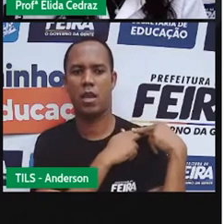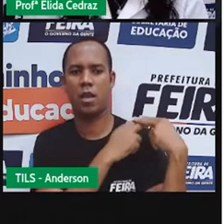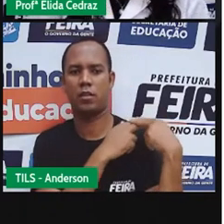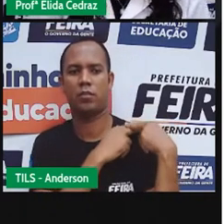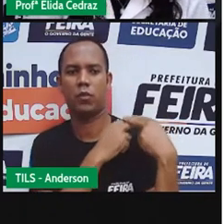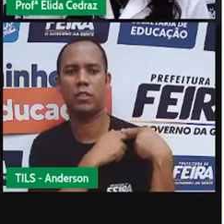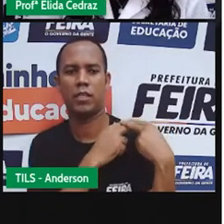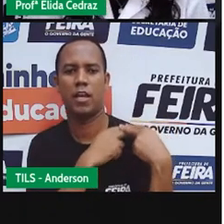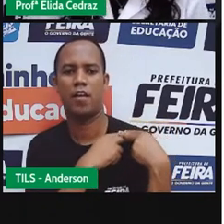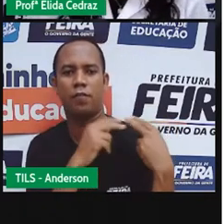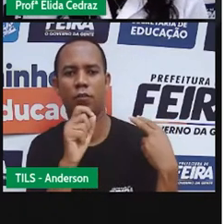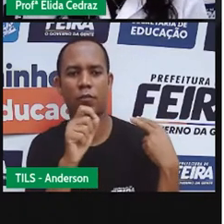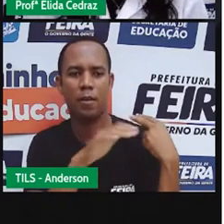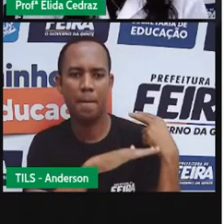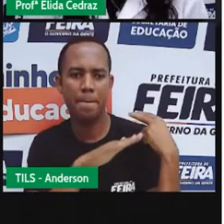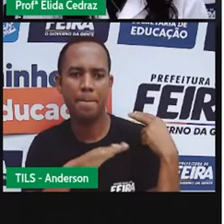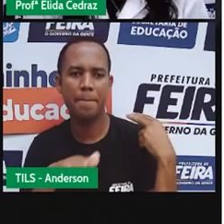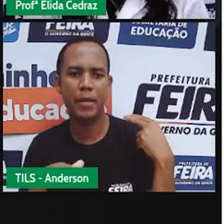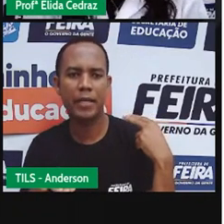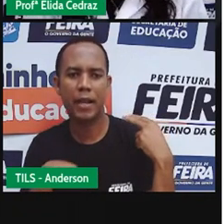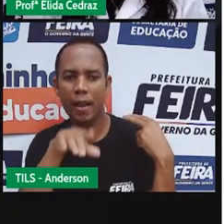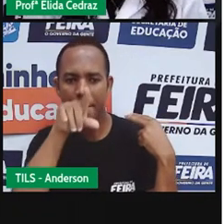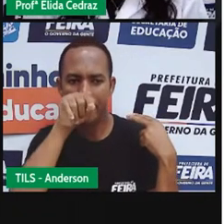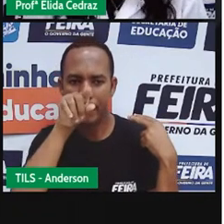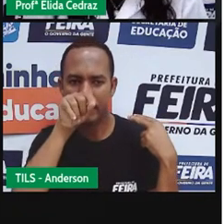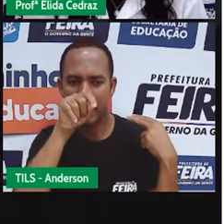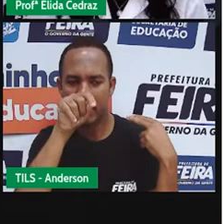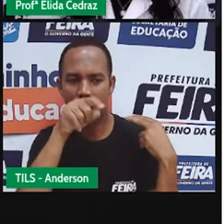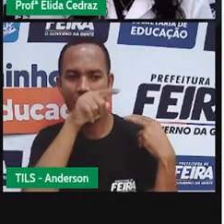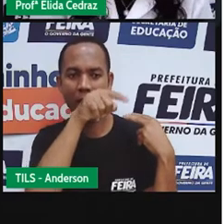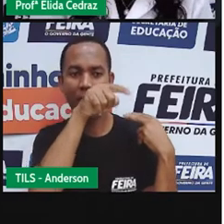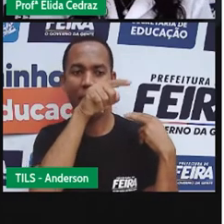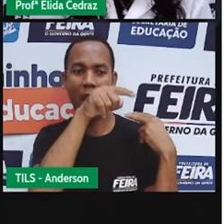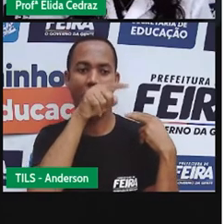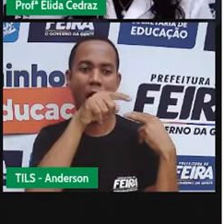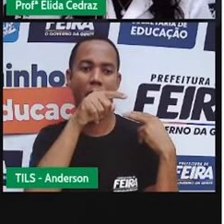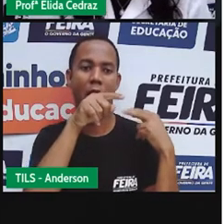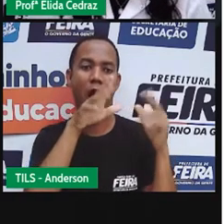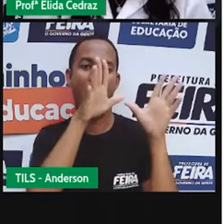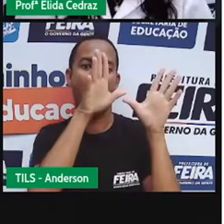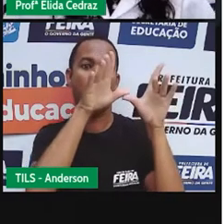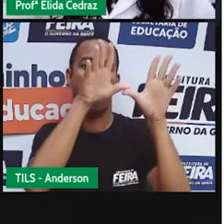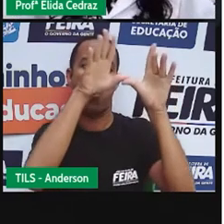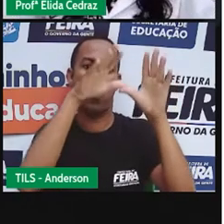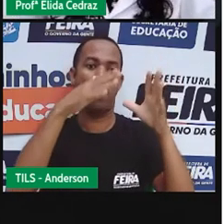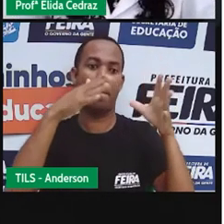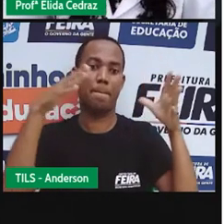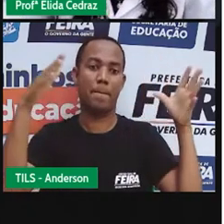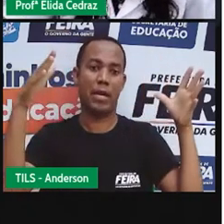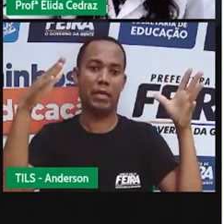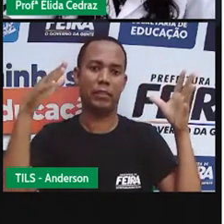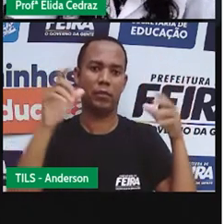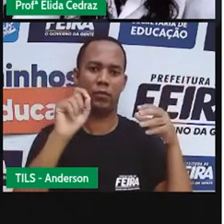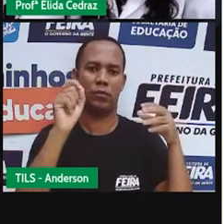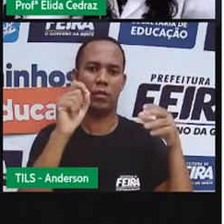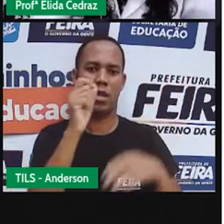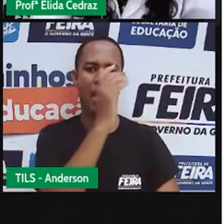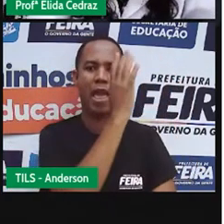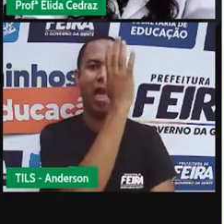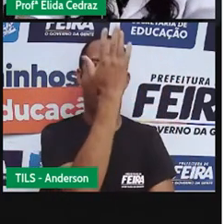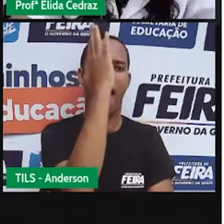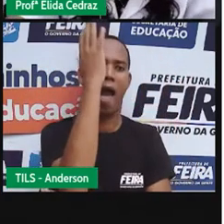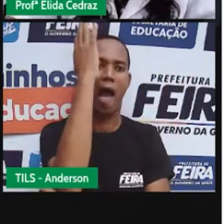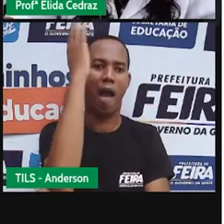gavião. As outras menorzinhas são os passarinhos. O gavião, ele vai desenhar uma árvore